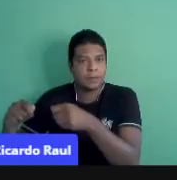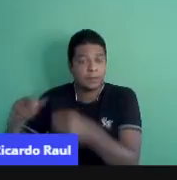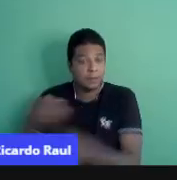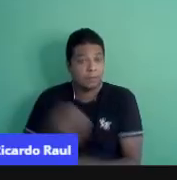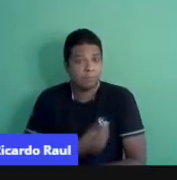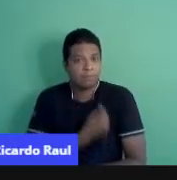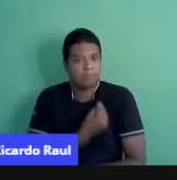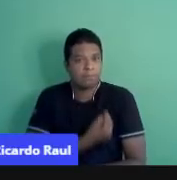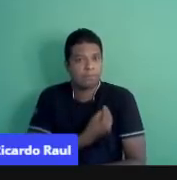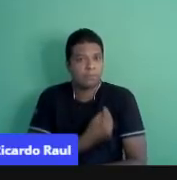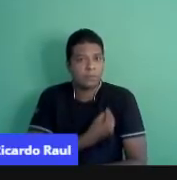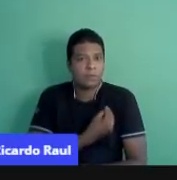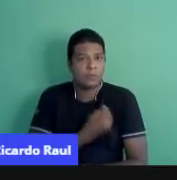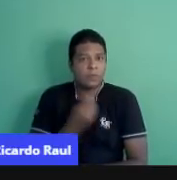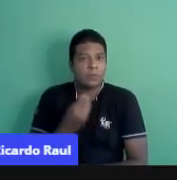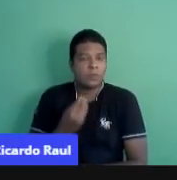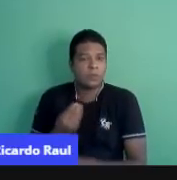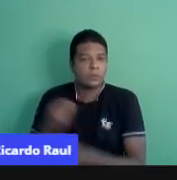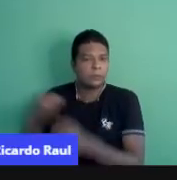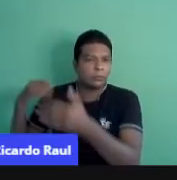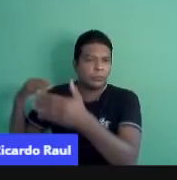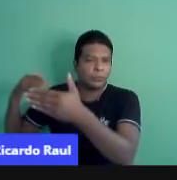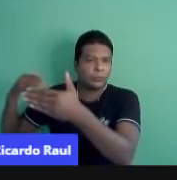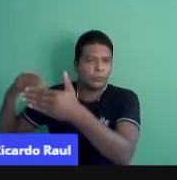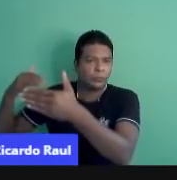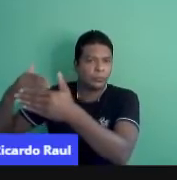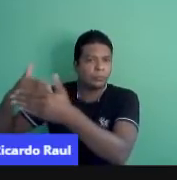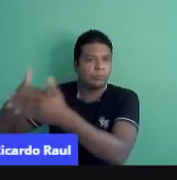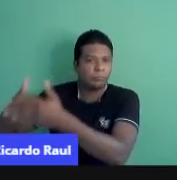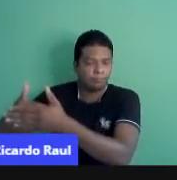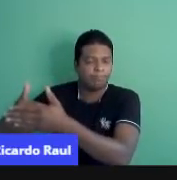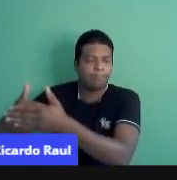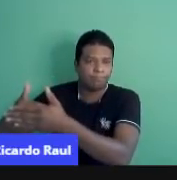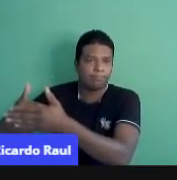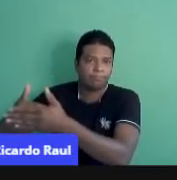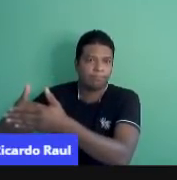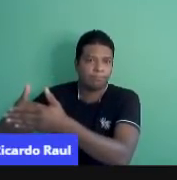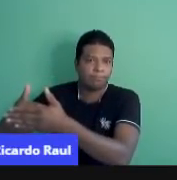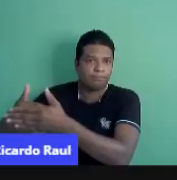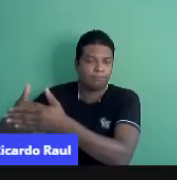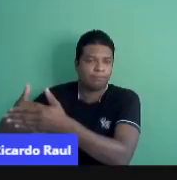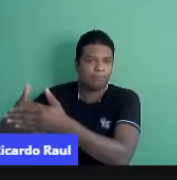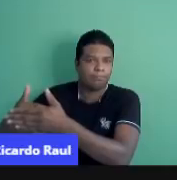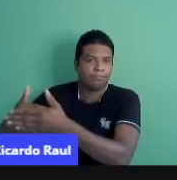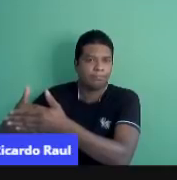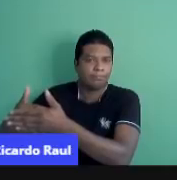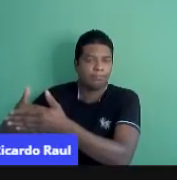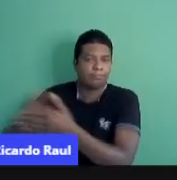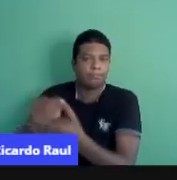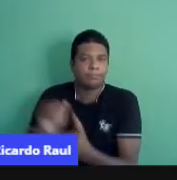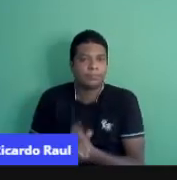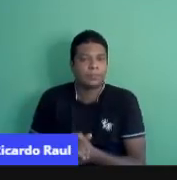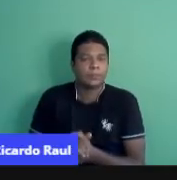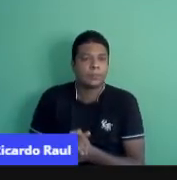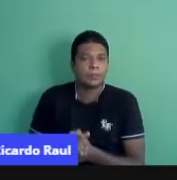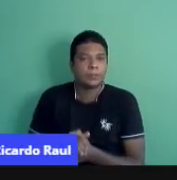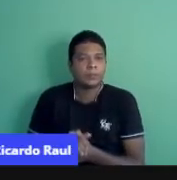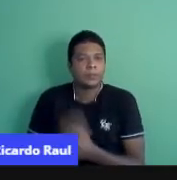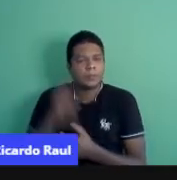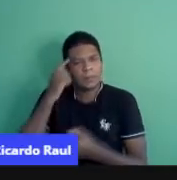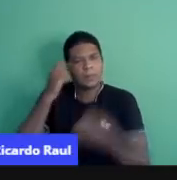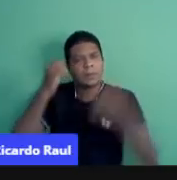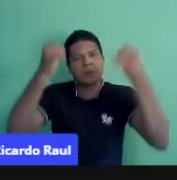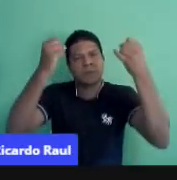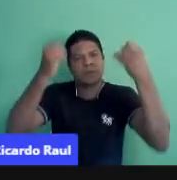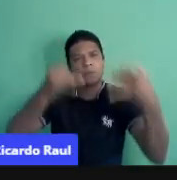vivenciar isso por um longo tempo. E aí a gente retoma o que já foi dito várias vezes